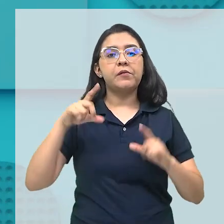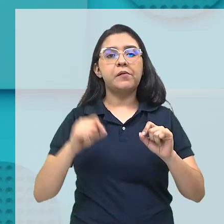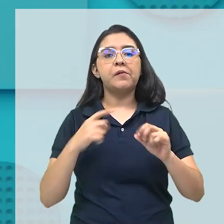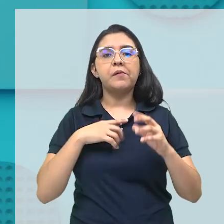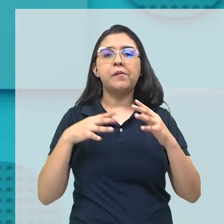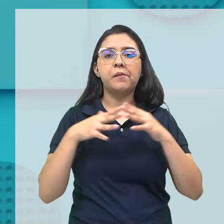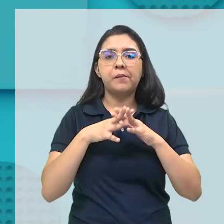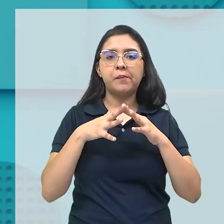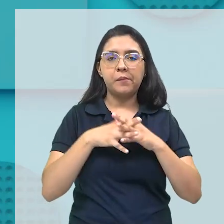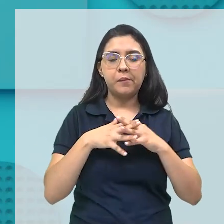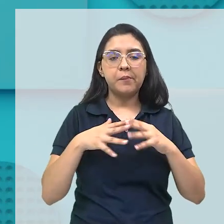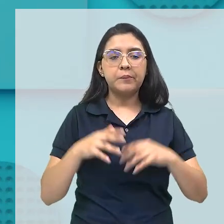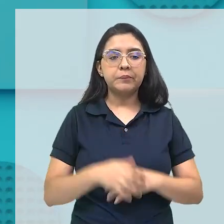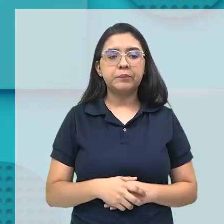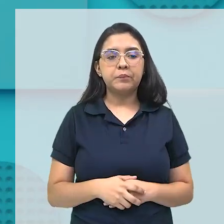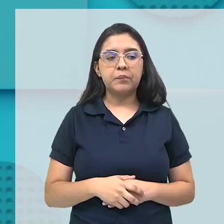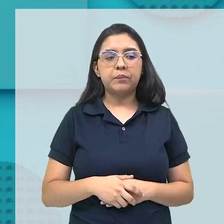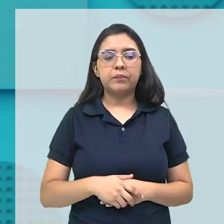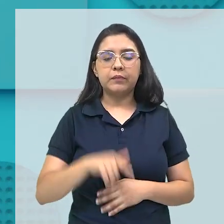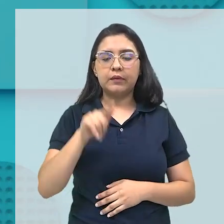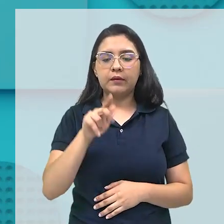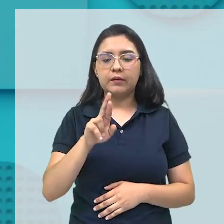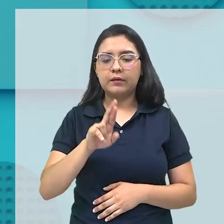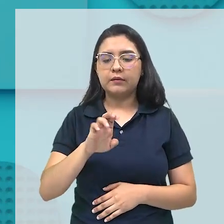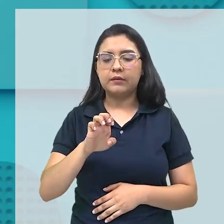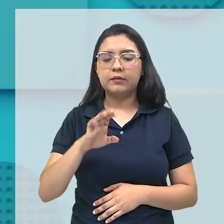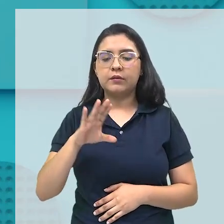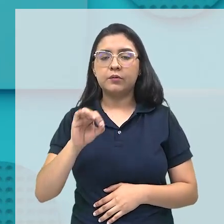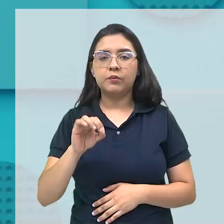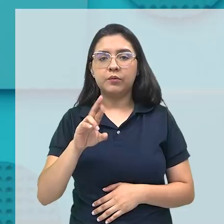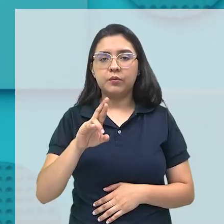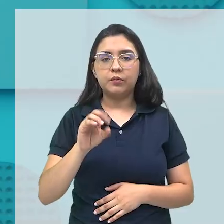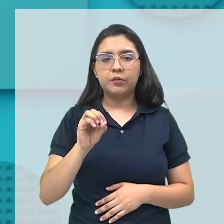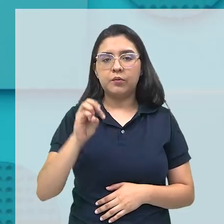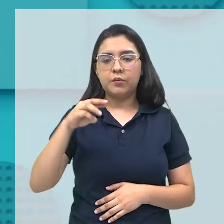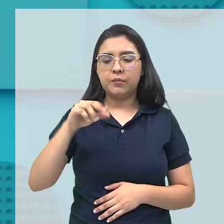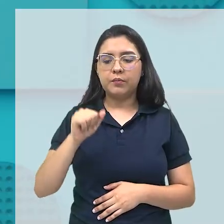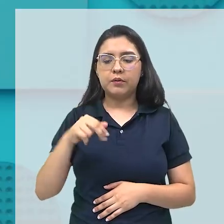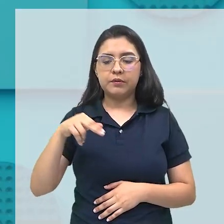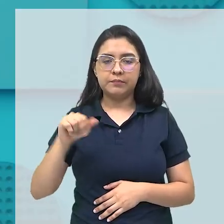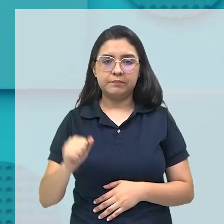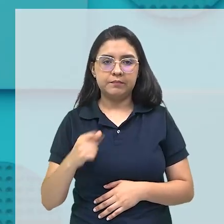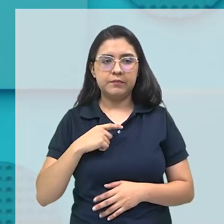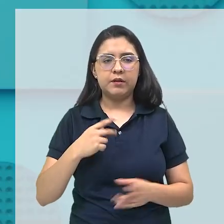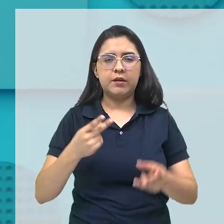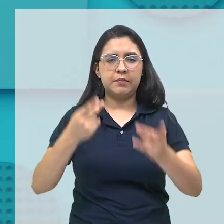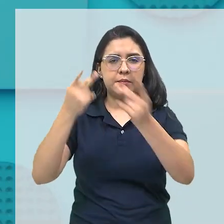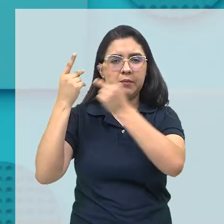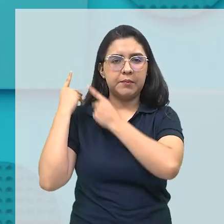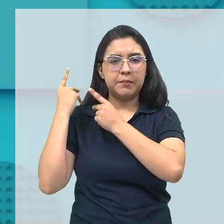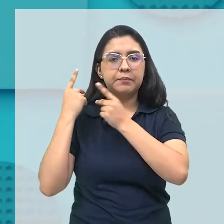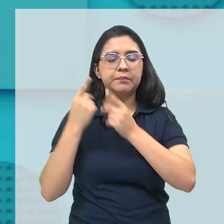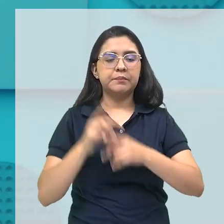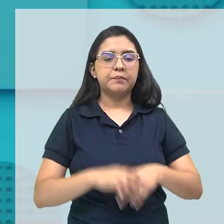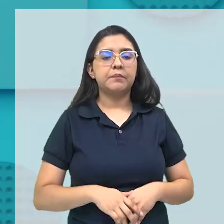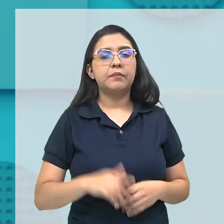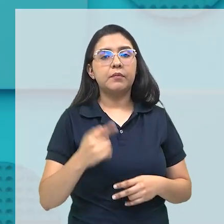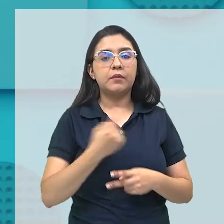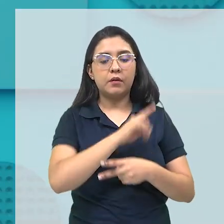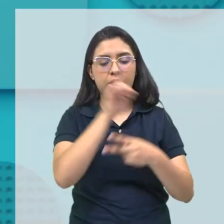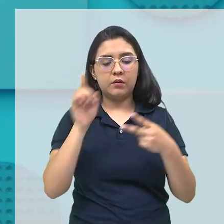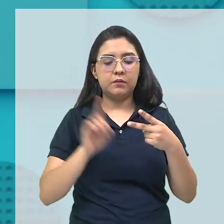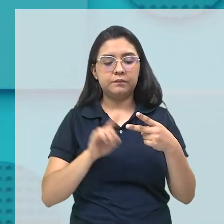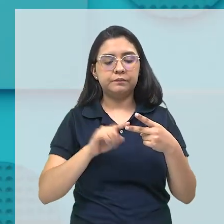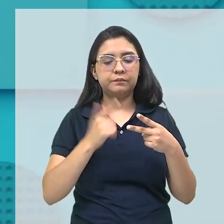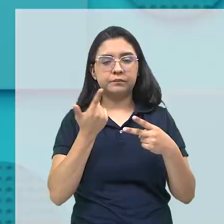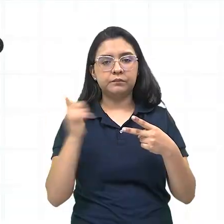luta greco-romana. Ela vem desde lá da época dos gregos antigos. A outra